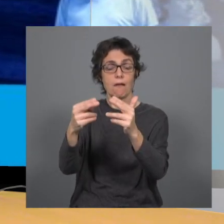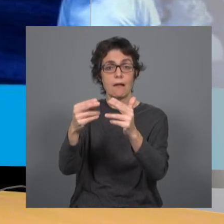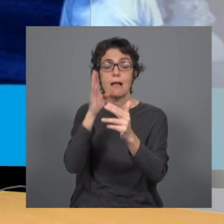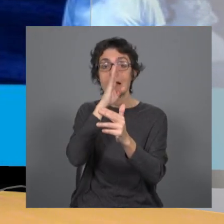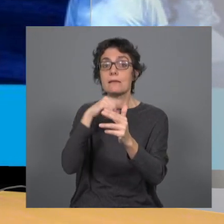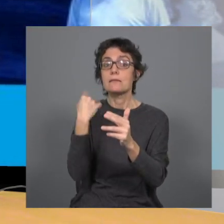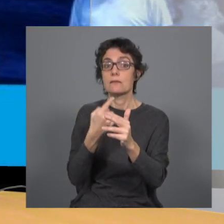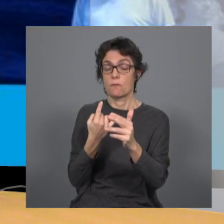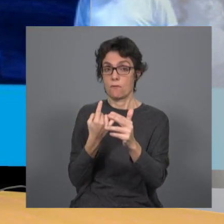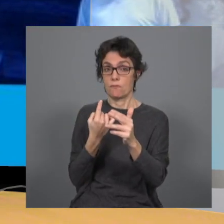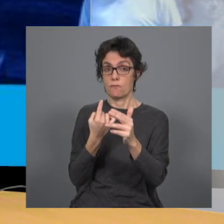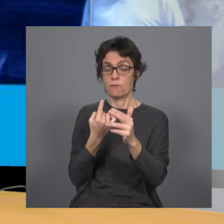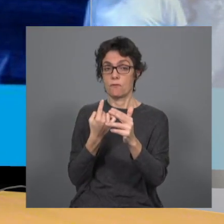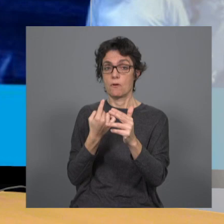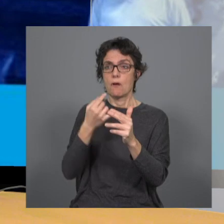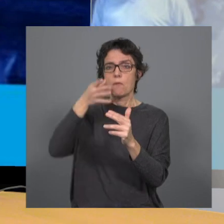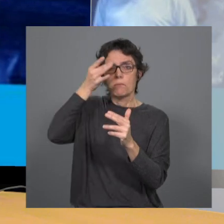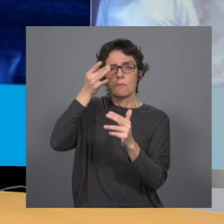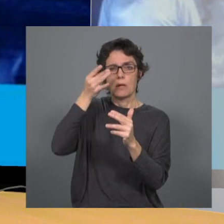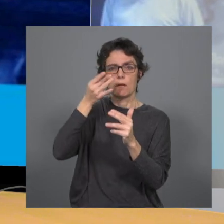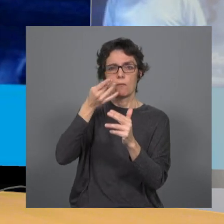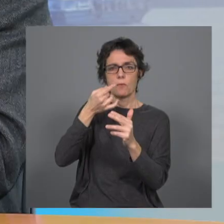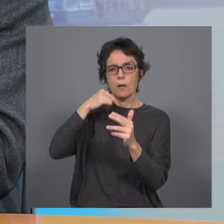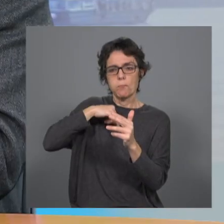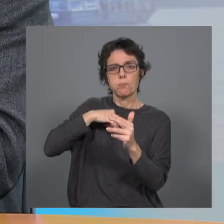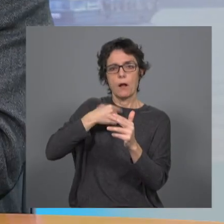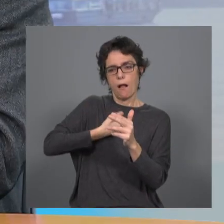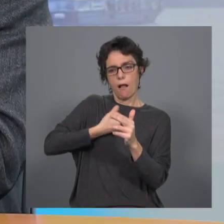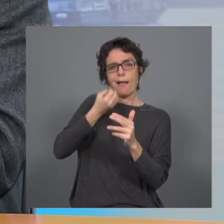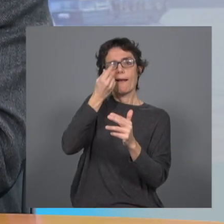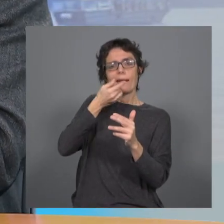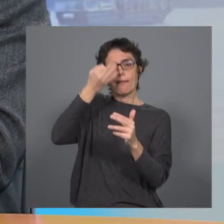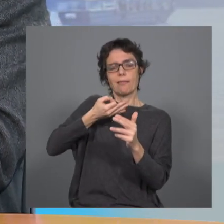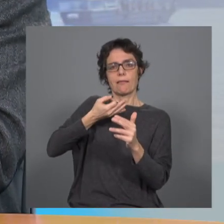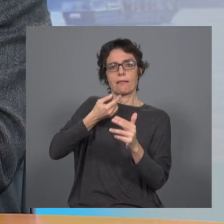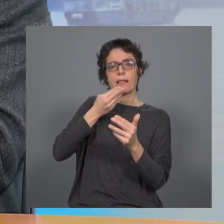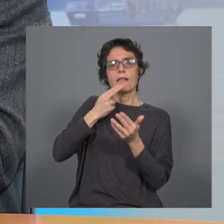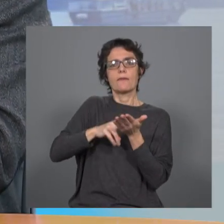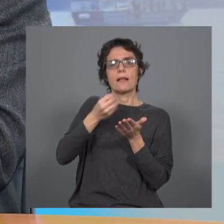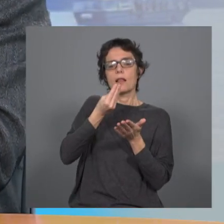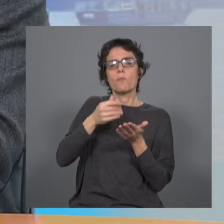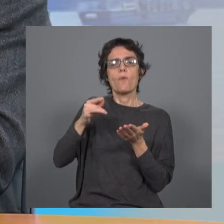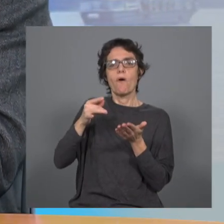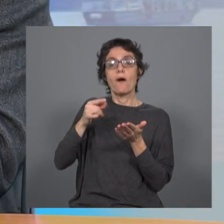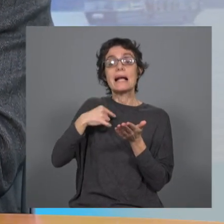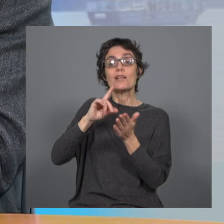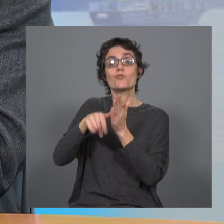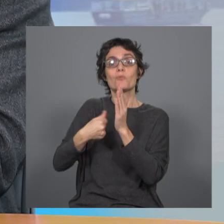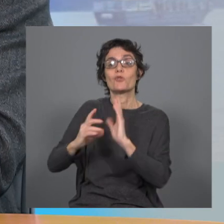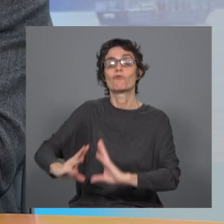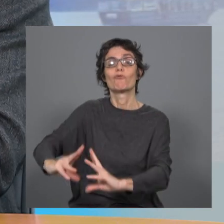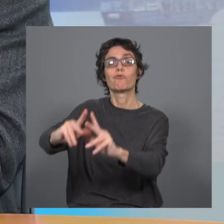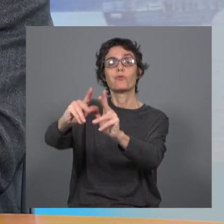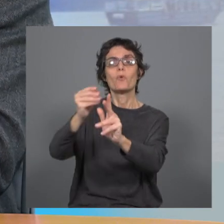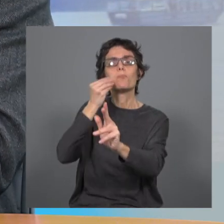desta contingência que somos. Não é por acaso que esta simbólica das cinzas surge num tempo e em particular num